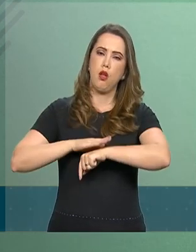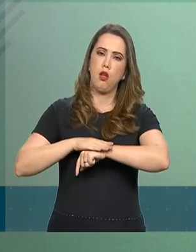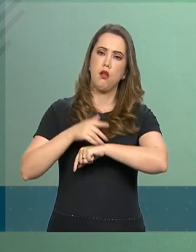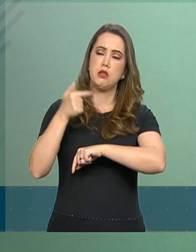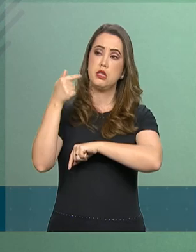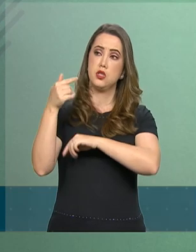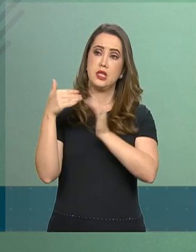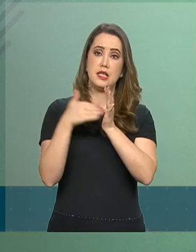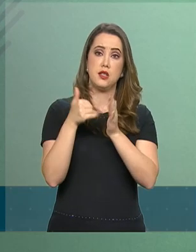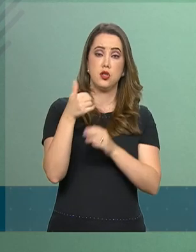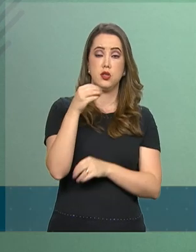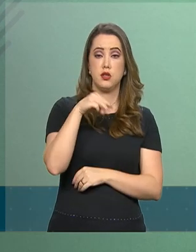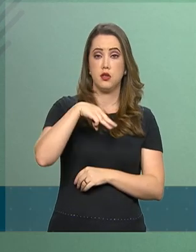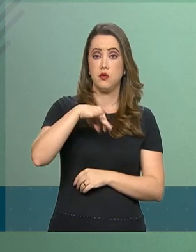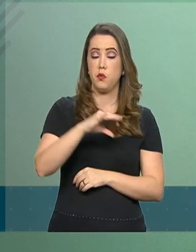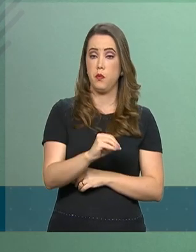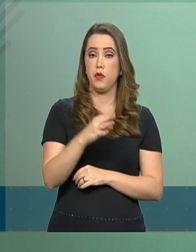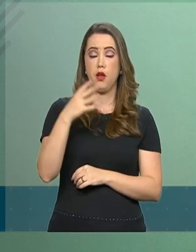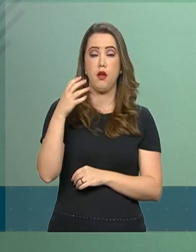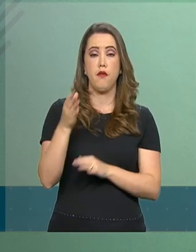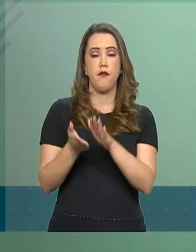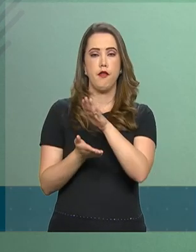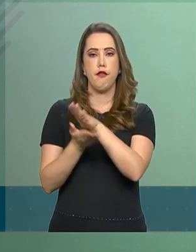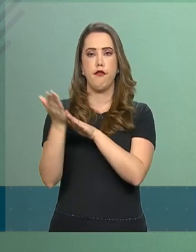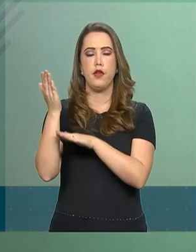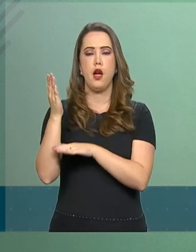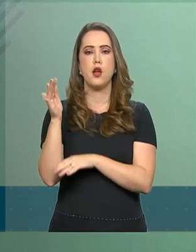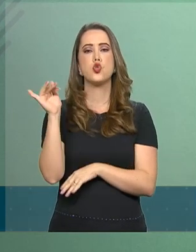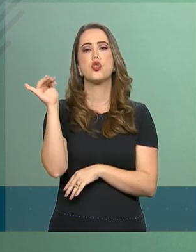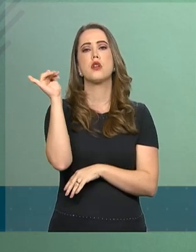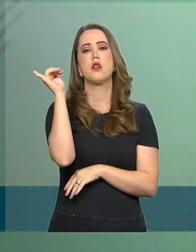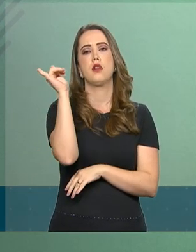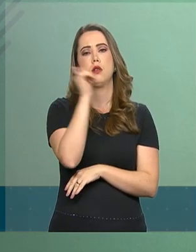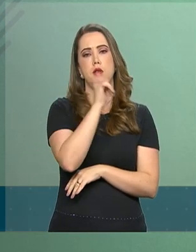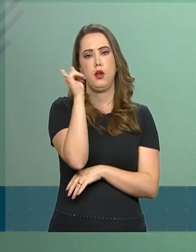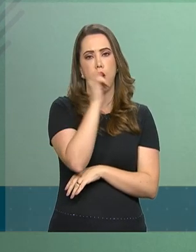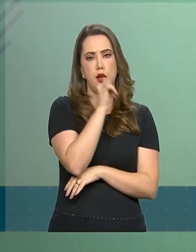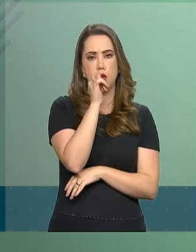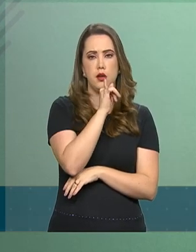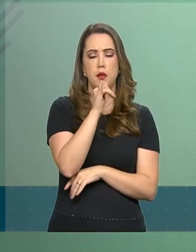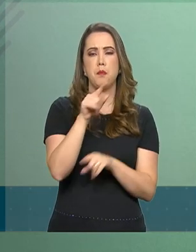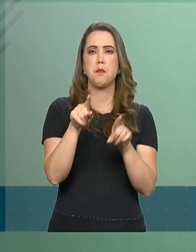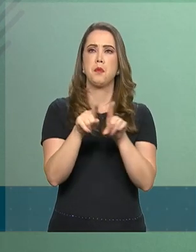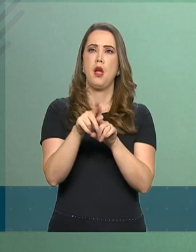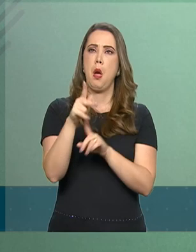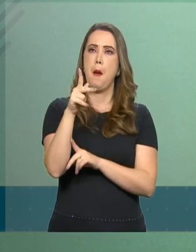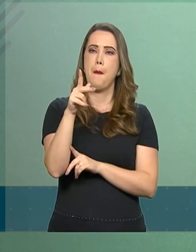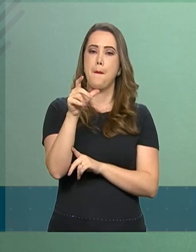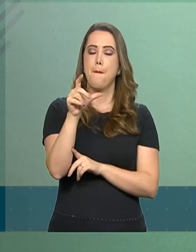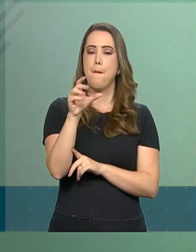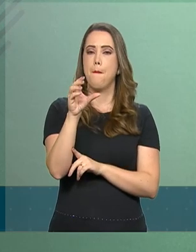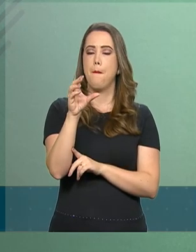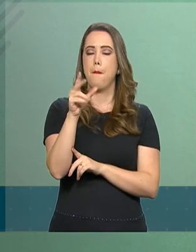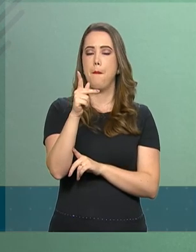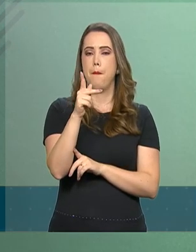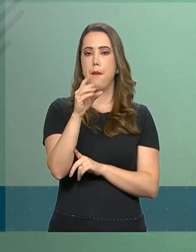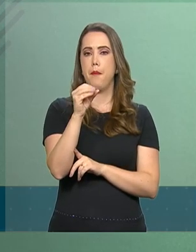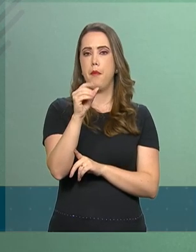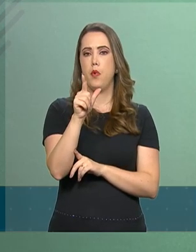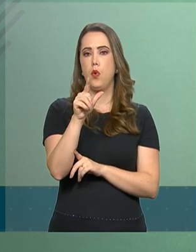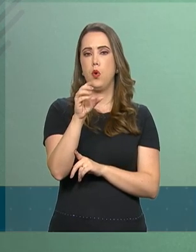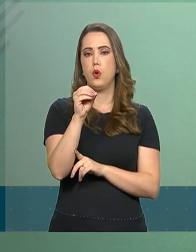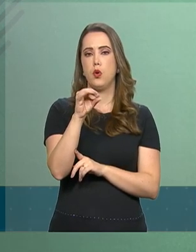7 a 10 de maio viagem à itália a polônia ea hungria o